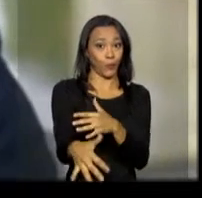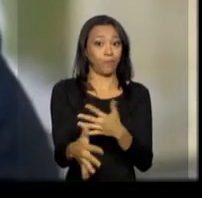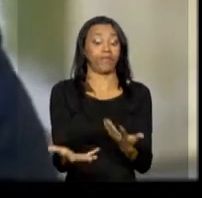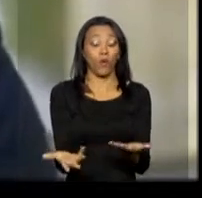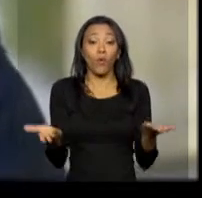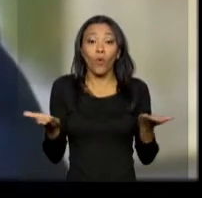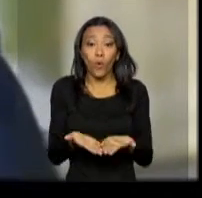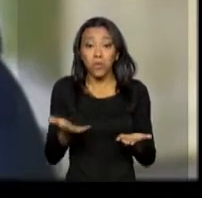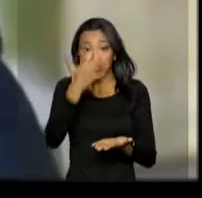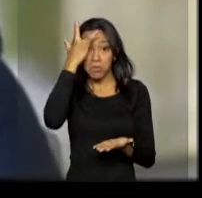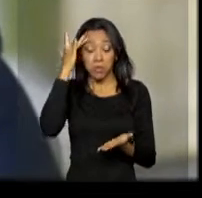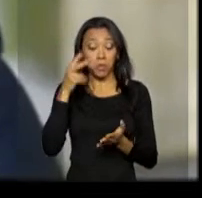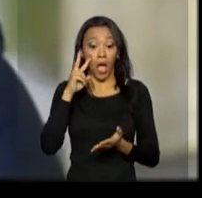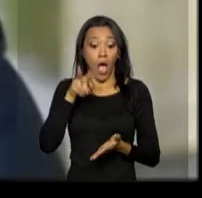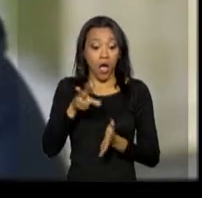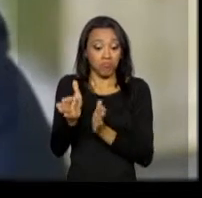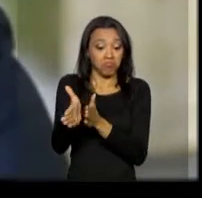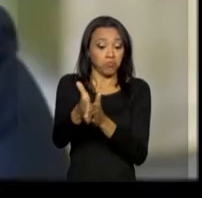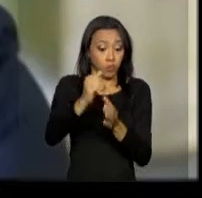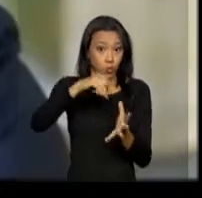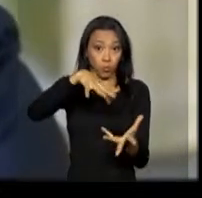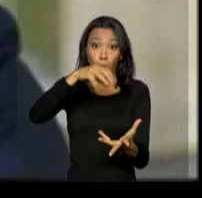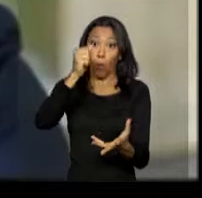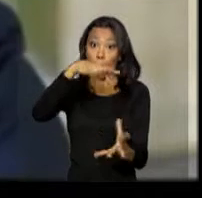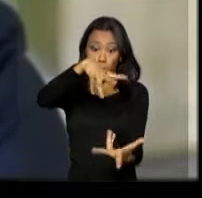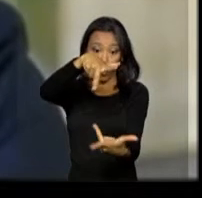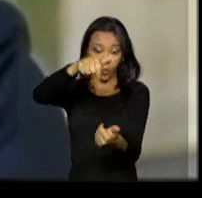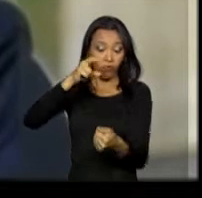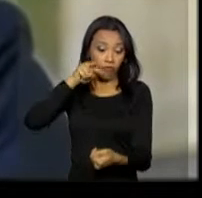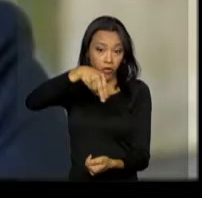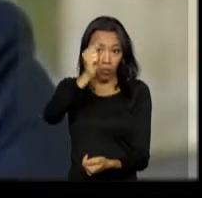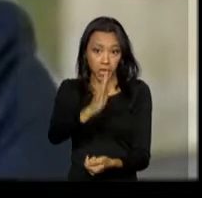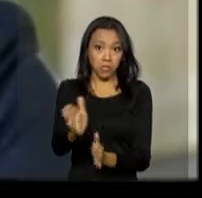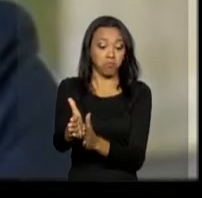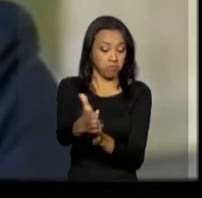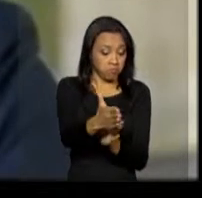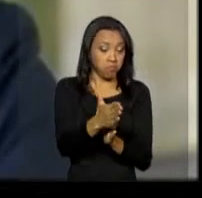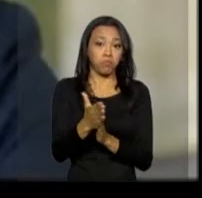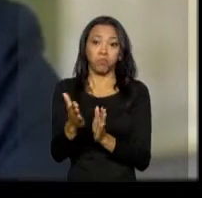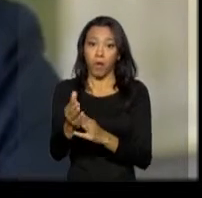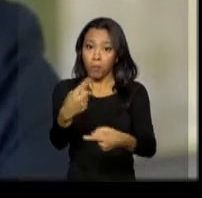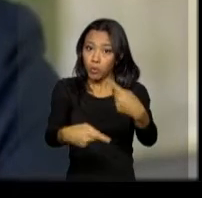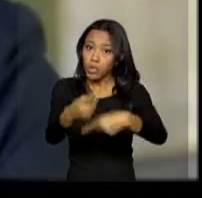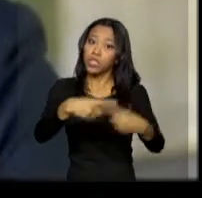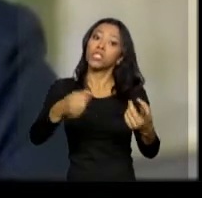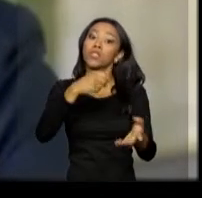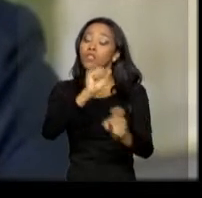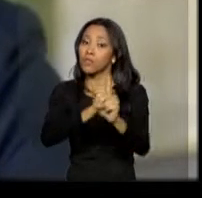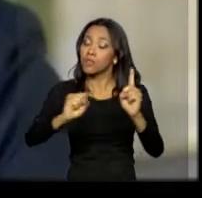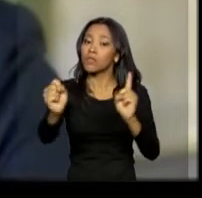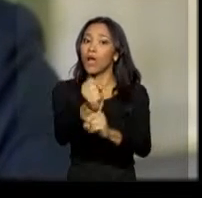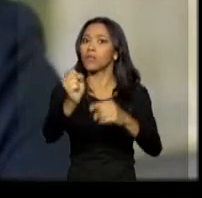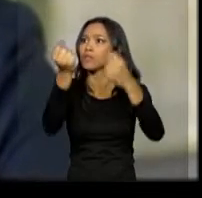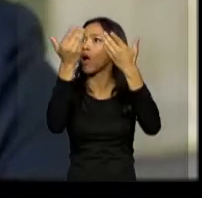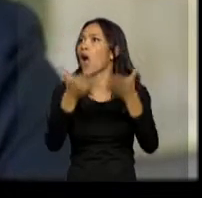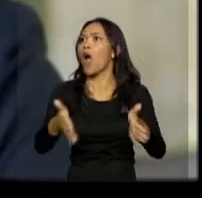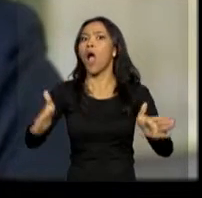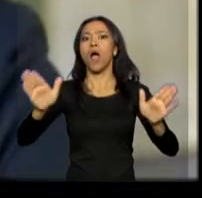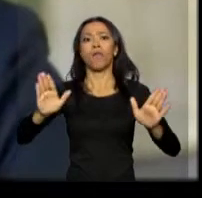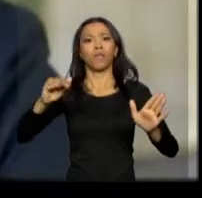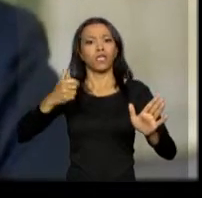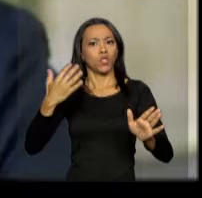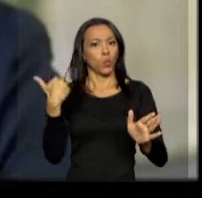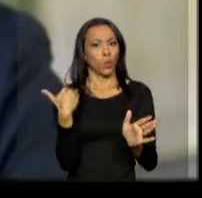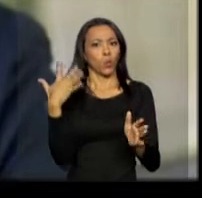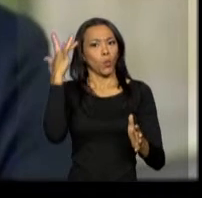um reconhecimento internacional de que temos as políticas sociais mais amplas e modernas do mundo. Isso